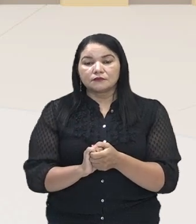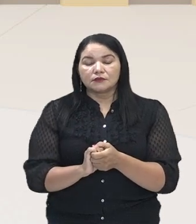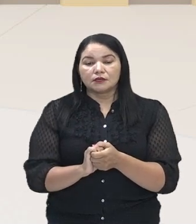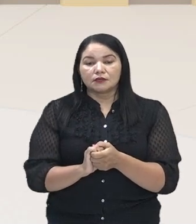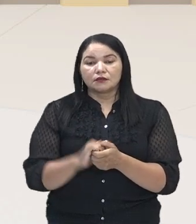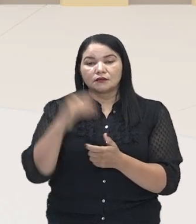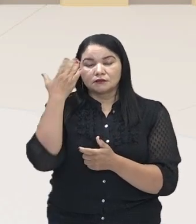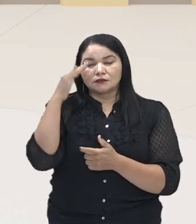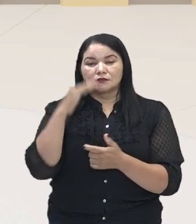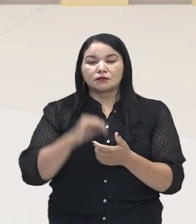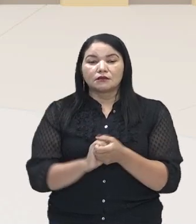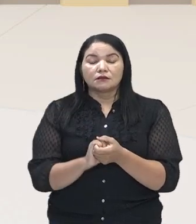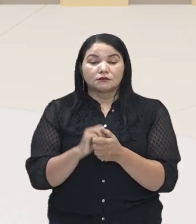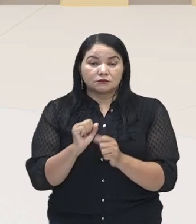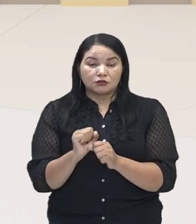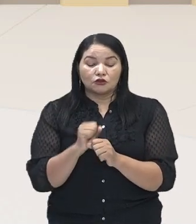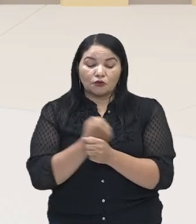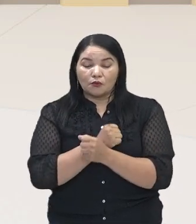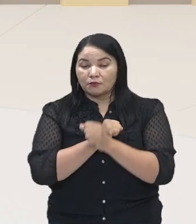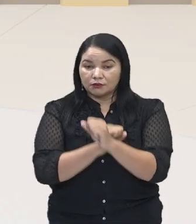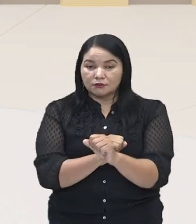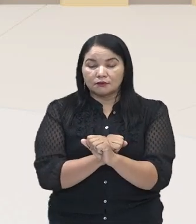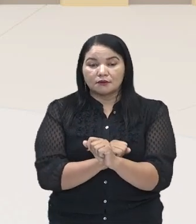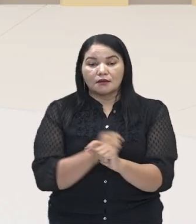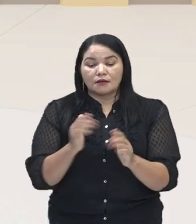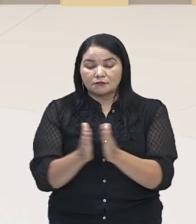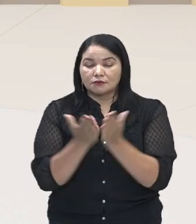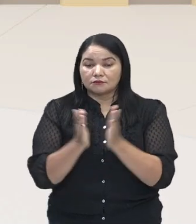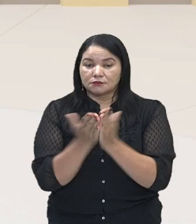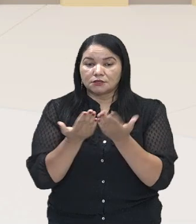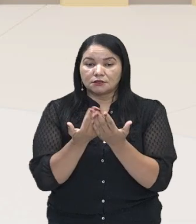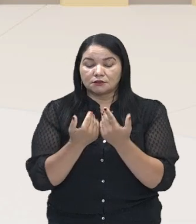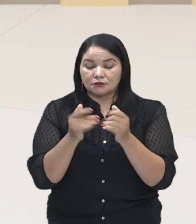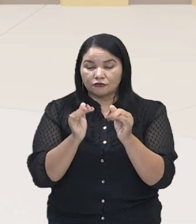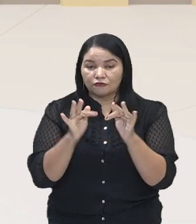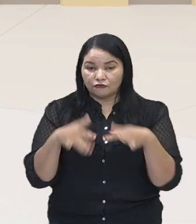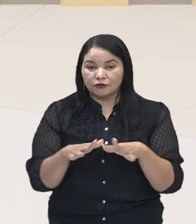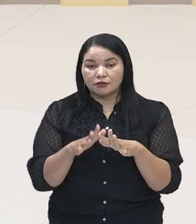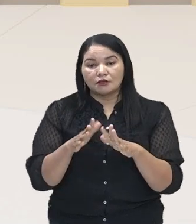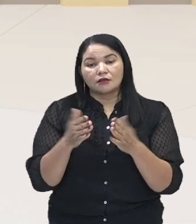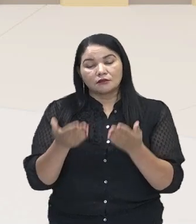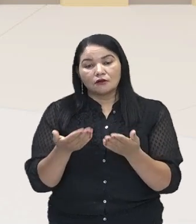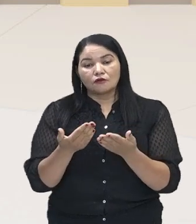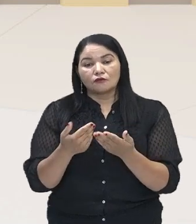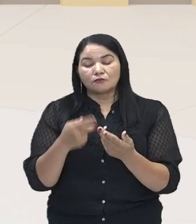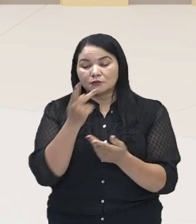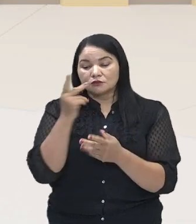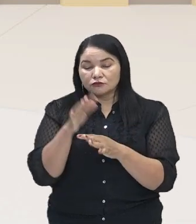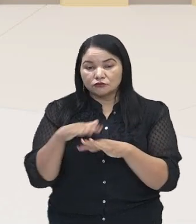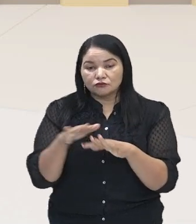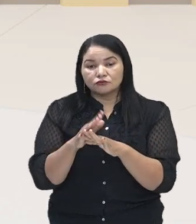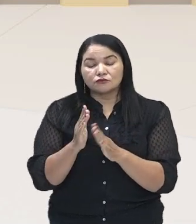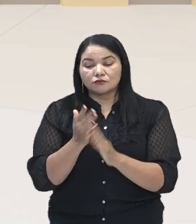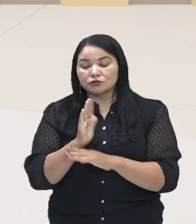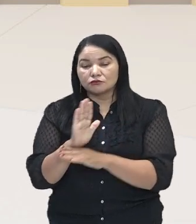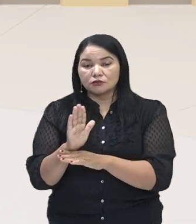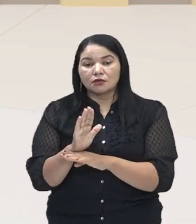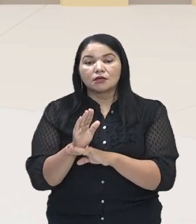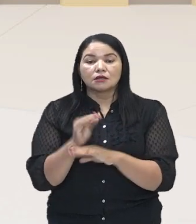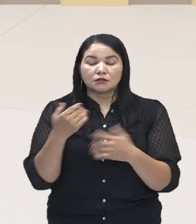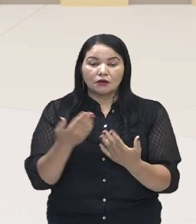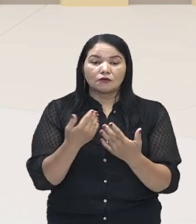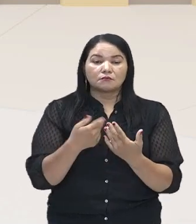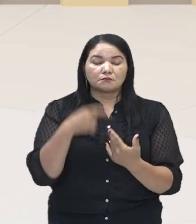tem que erradicar, tem que combater ali a pobreza, nós estamos ajudando os mais carentes. Da mesma forma, quando a gente pensa a